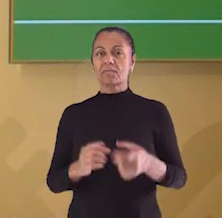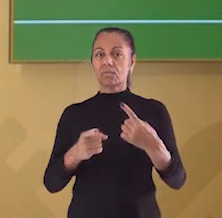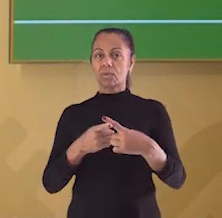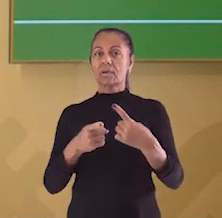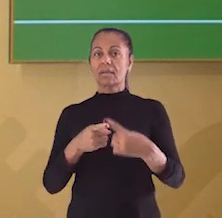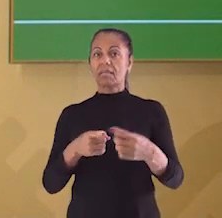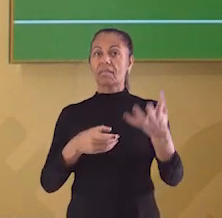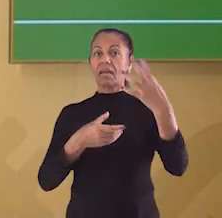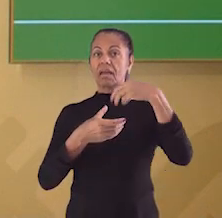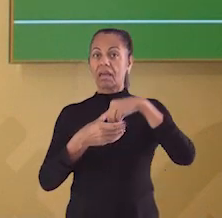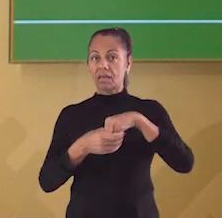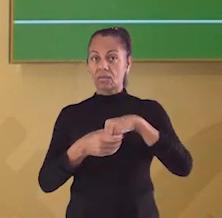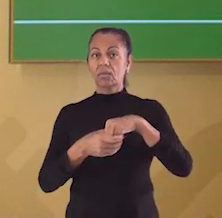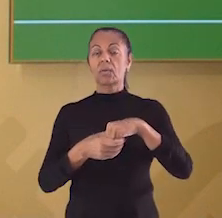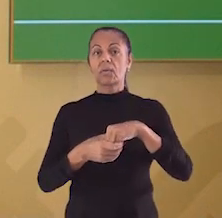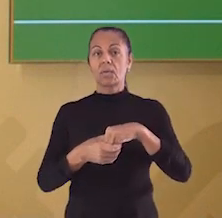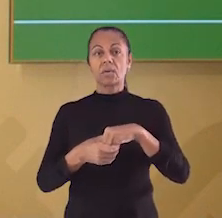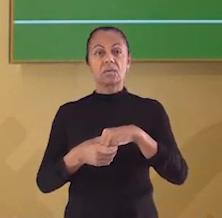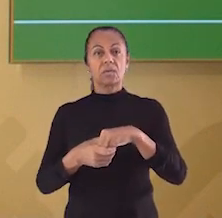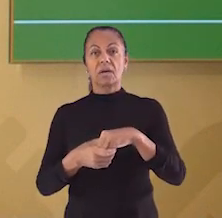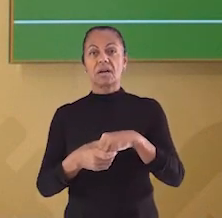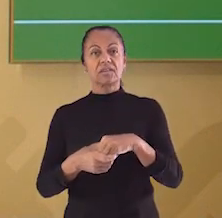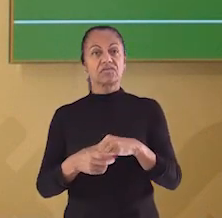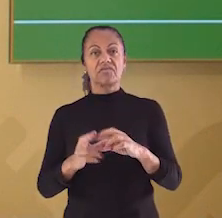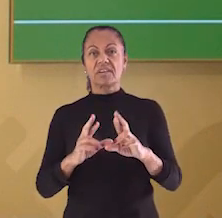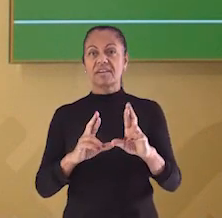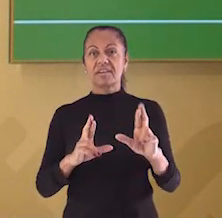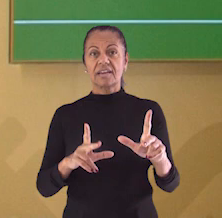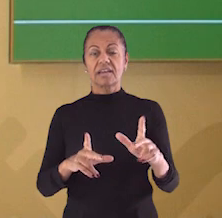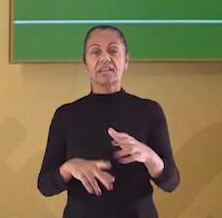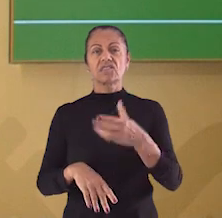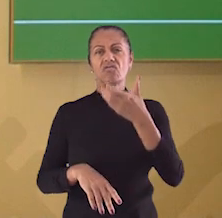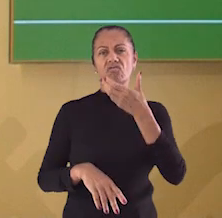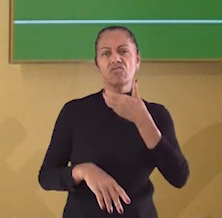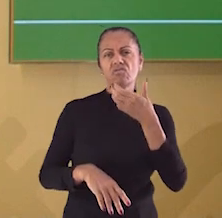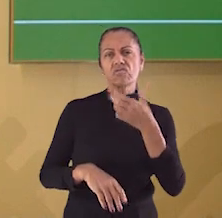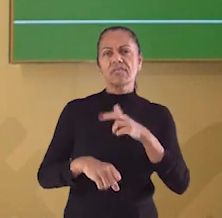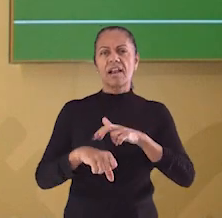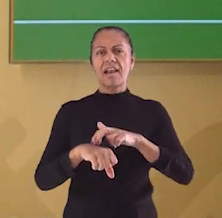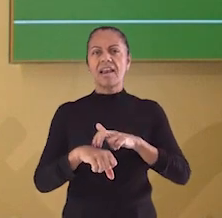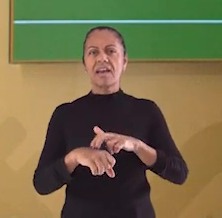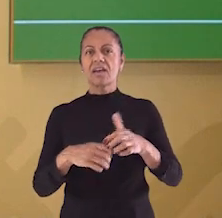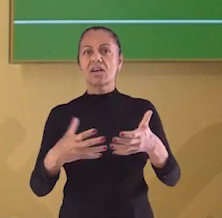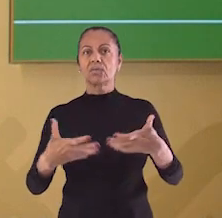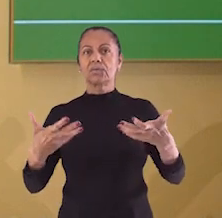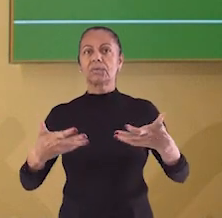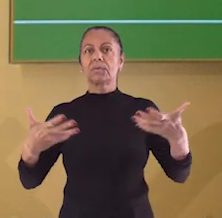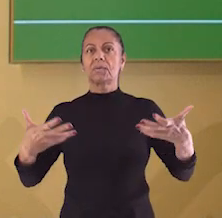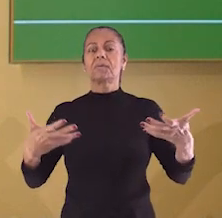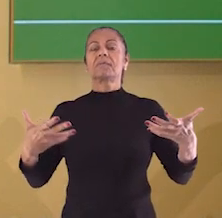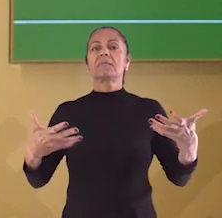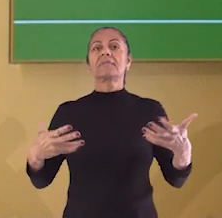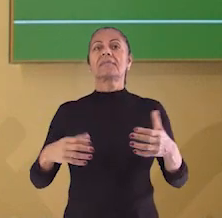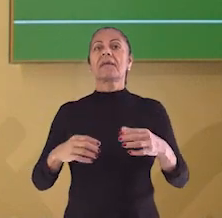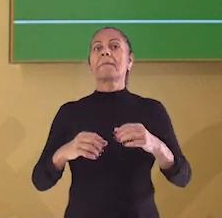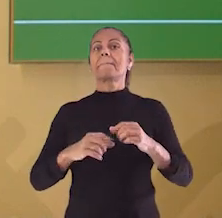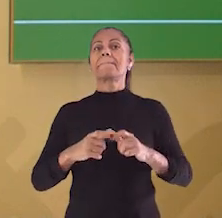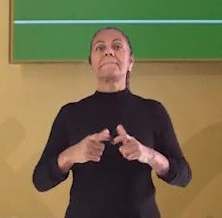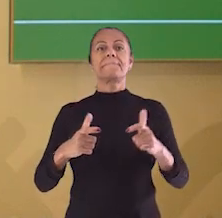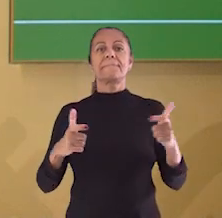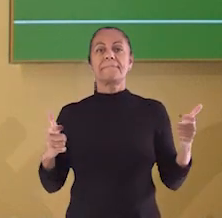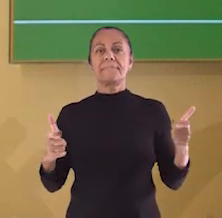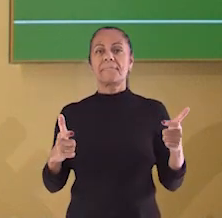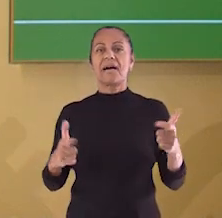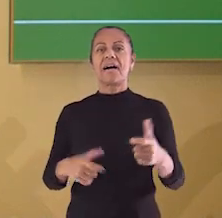ao das... Frutas e legumes. Isso aí. Então, reduzido. Vamos deixar ele aqui no